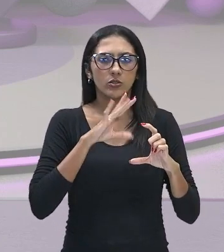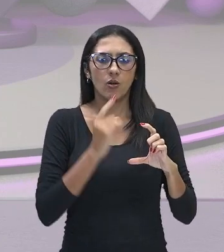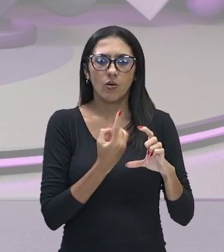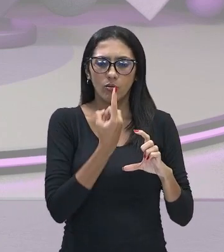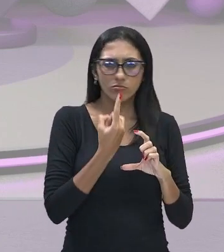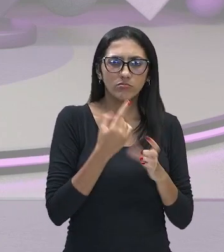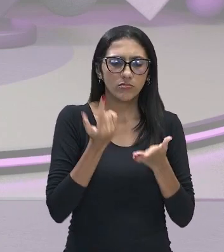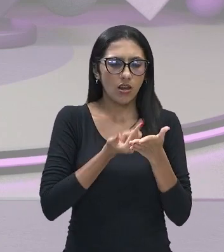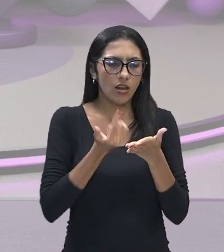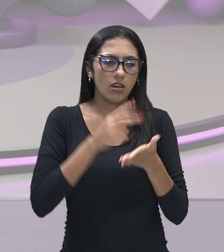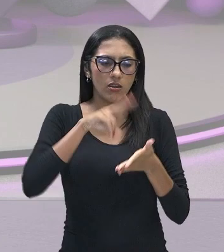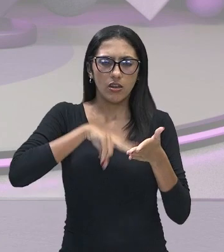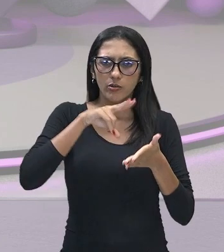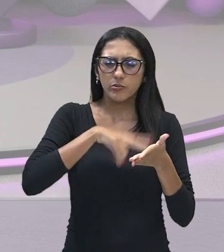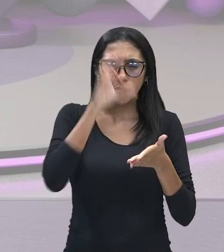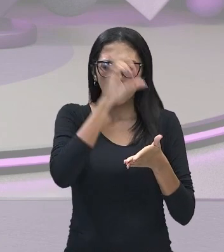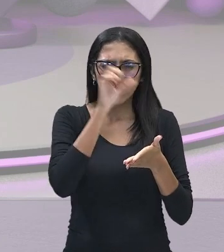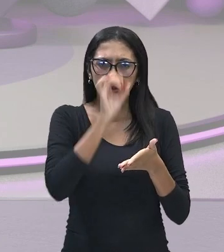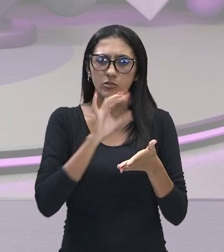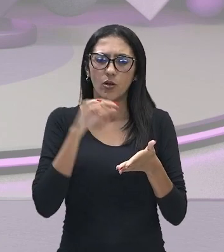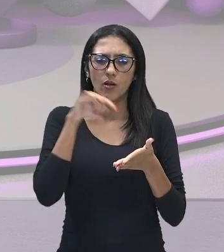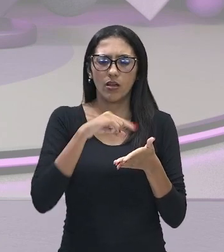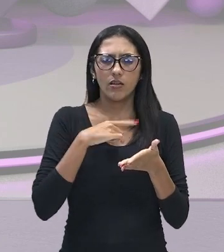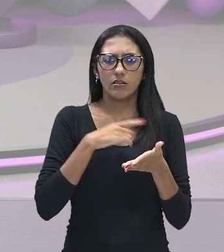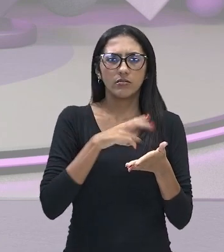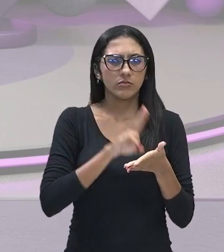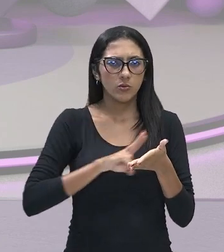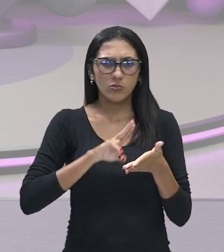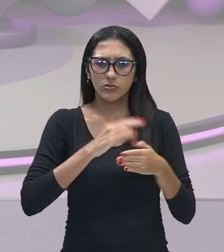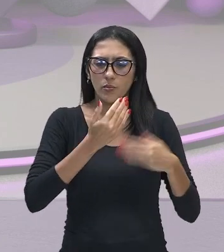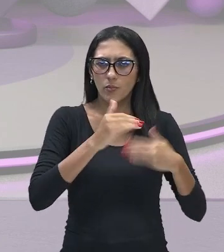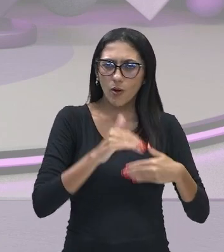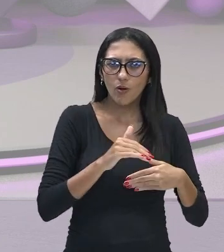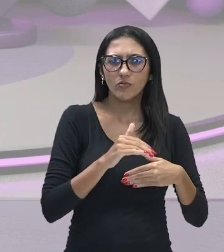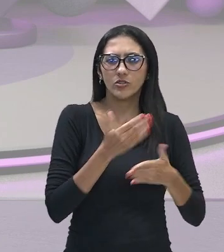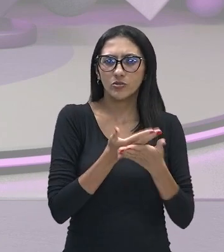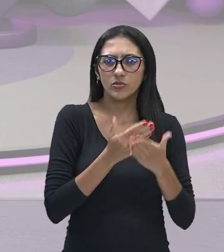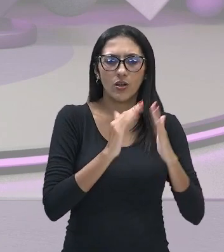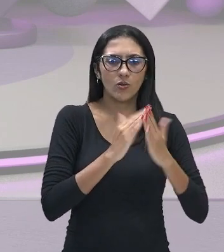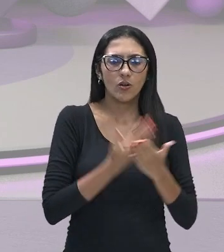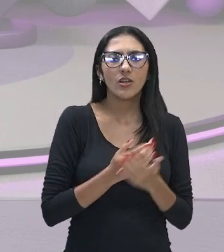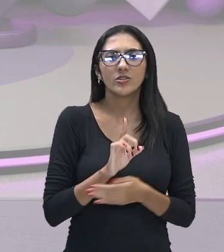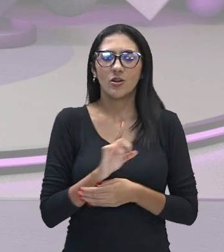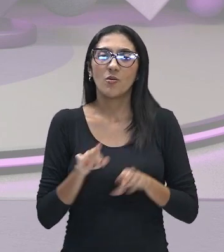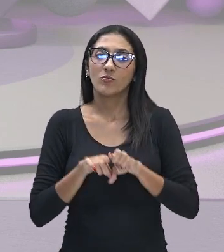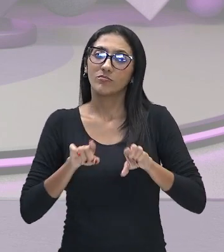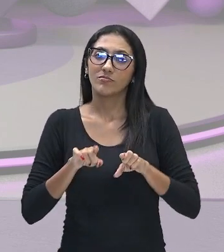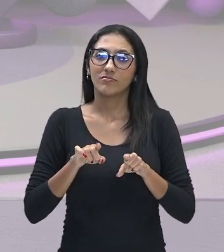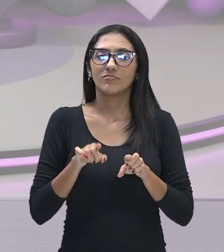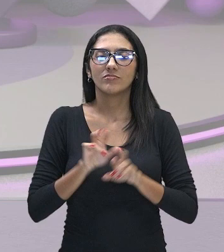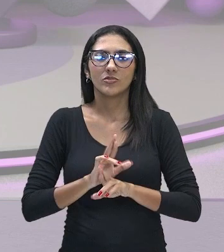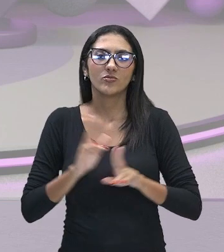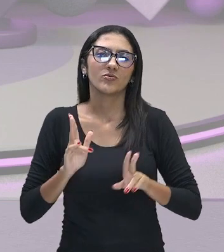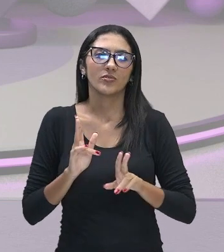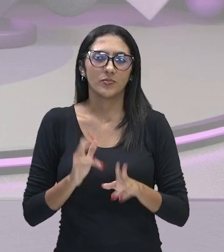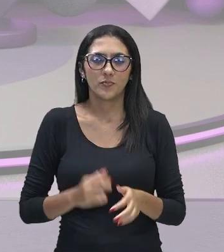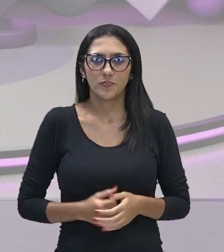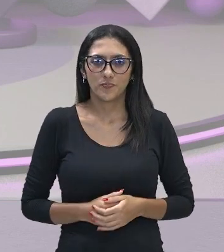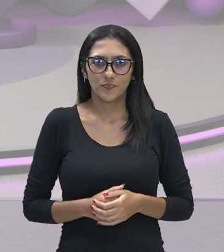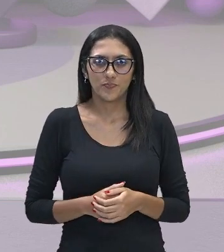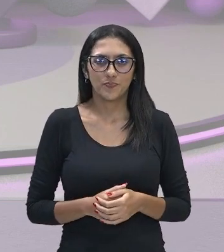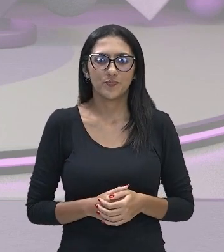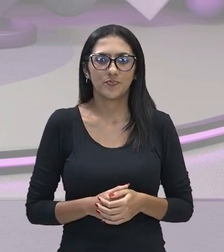livro de matemática e que aparece somente na nossa prova, mas aqui nós vamos ver que não é bem assim.